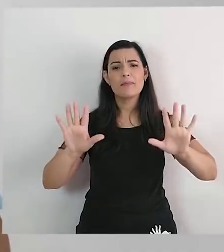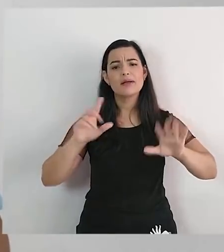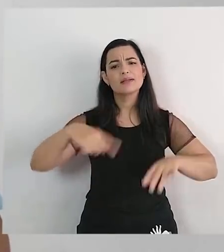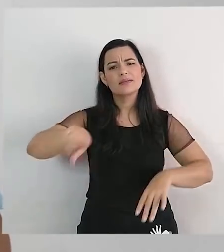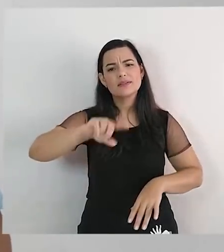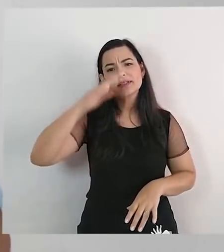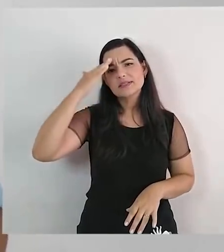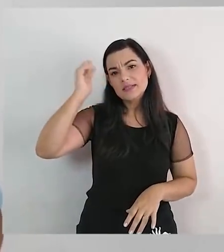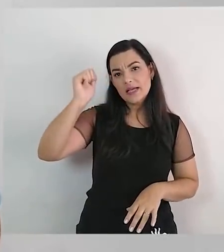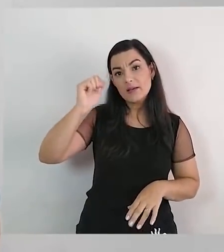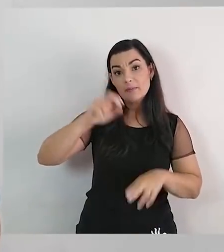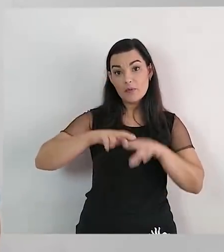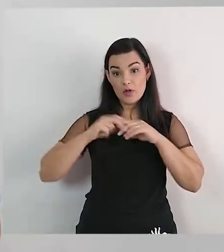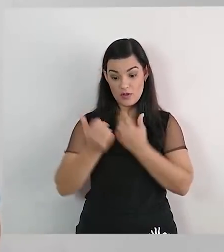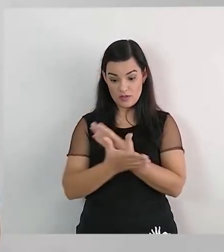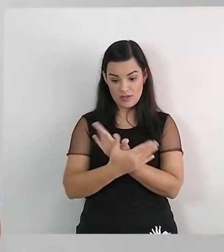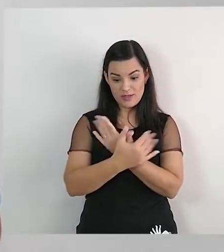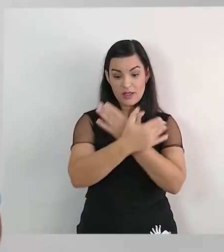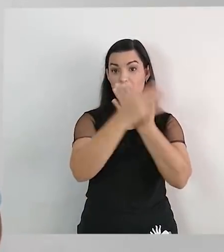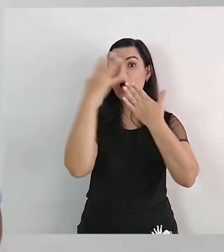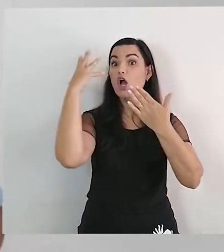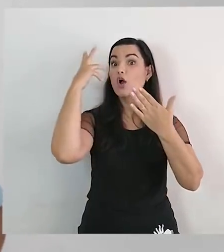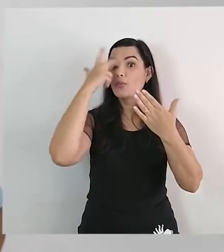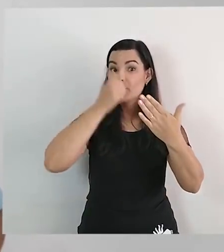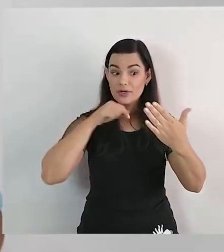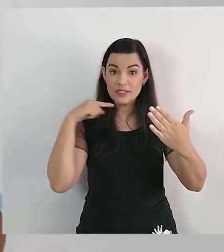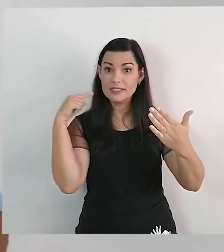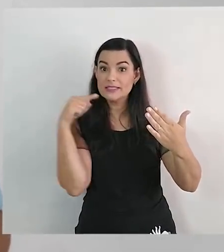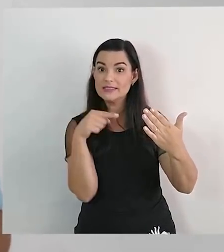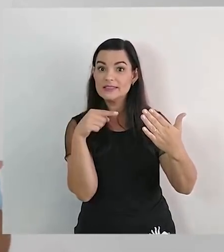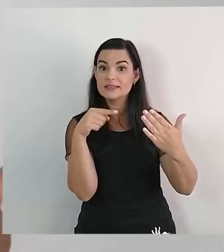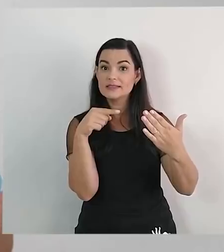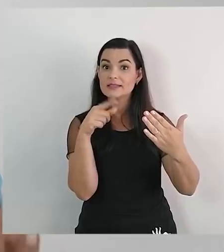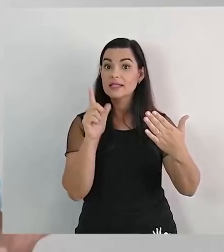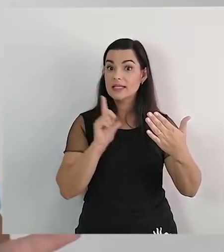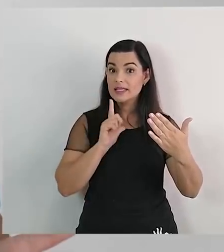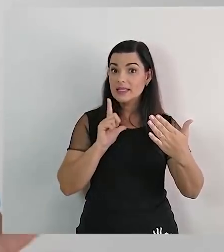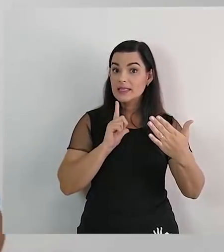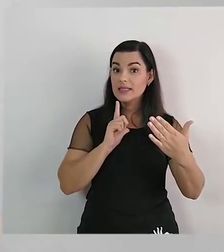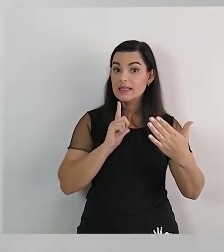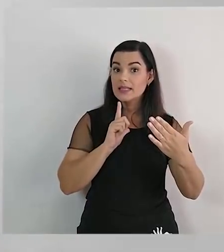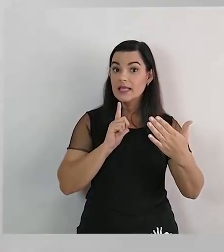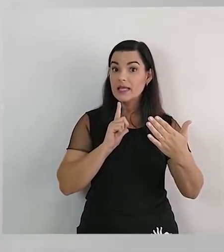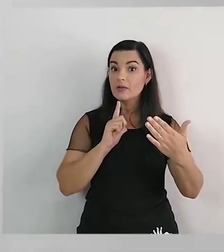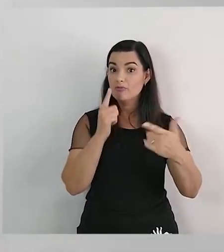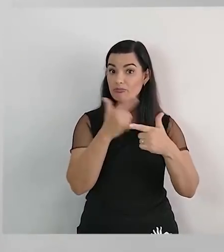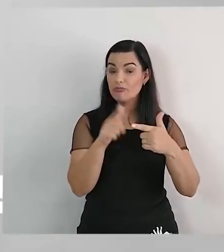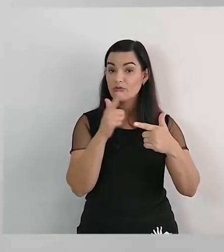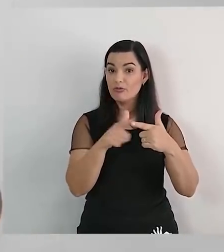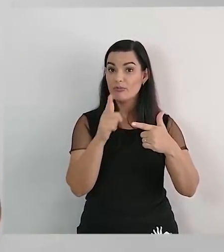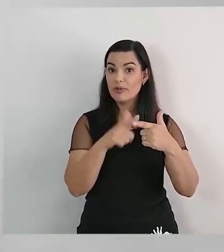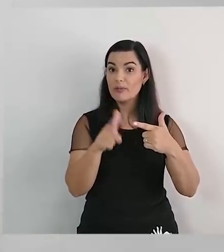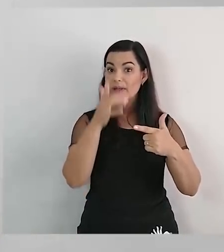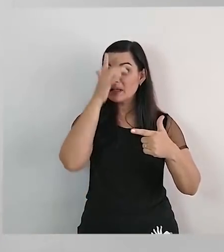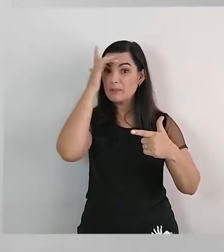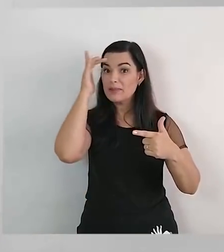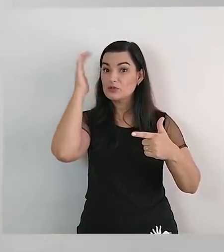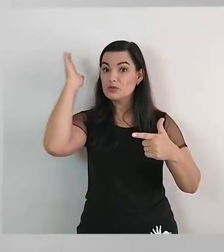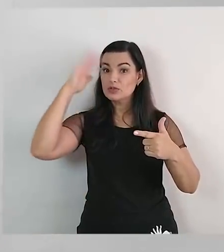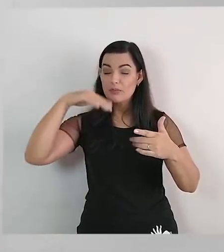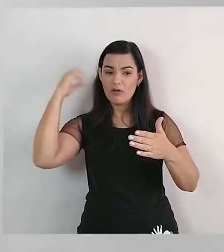essa beleza que as borboletas, elas acabam sendo mortas pelo tráfico ilegal